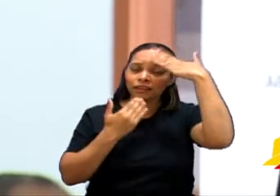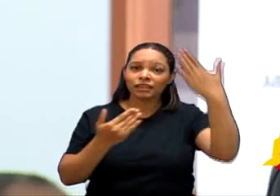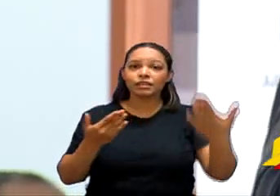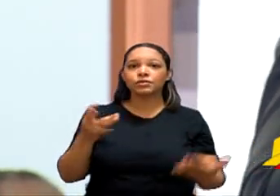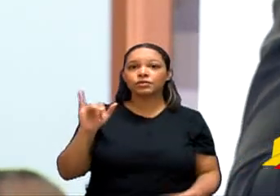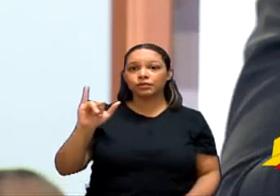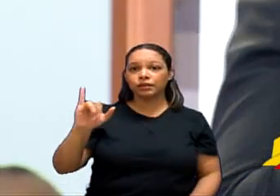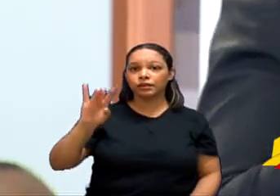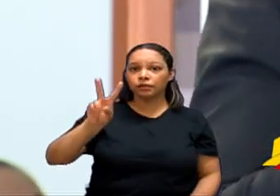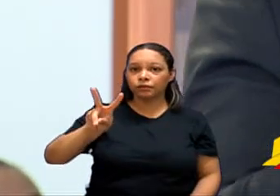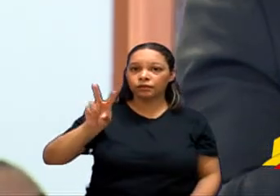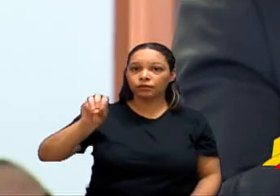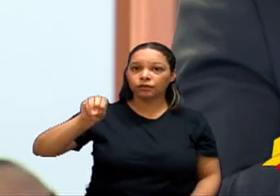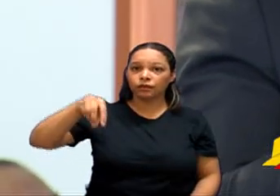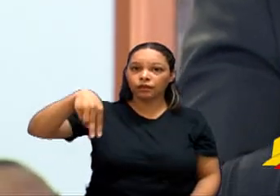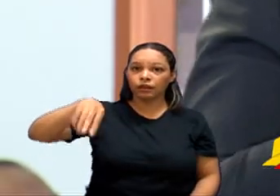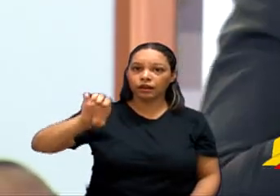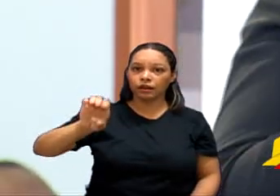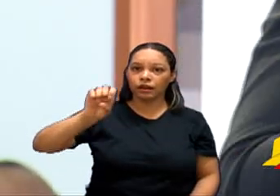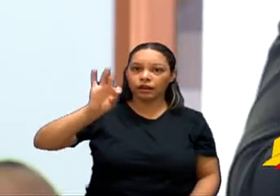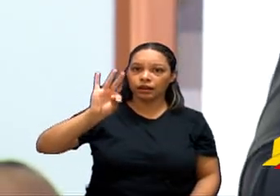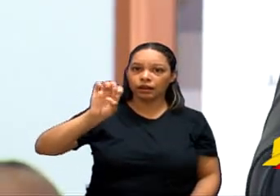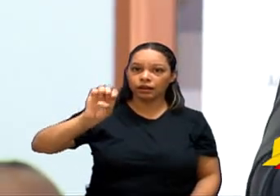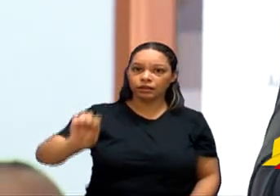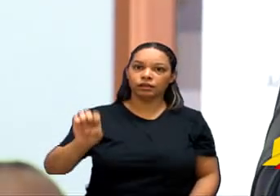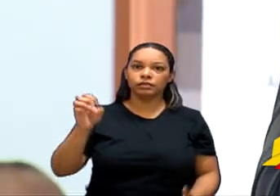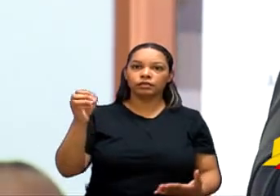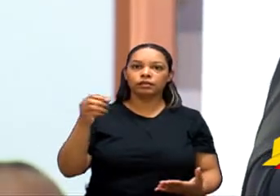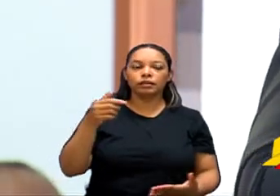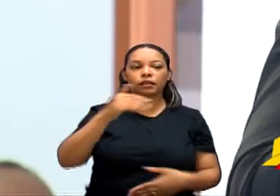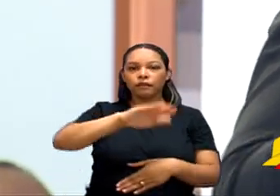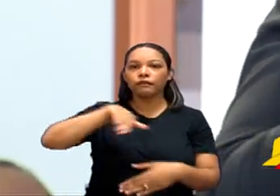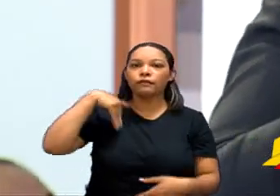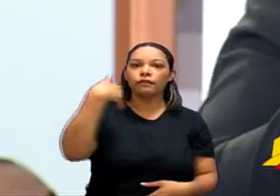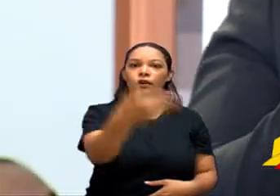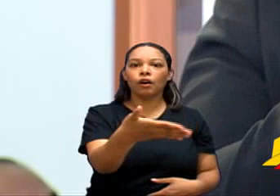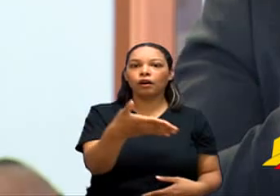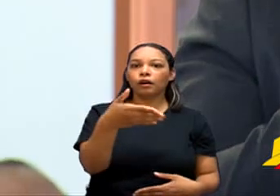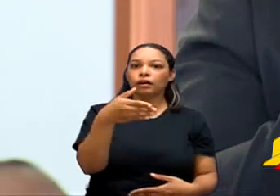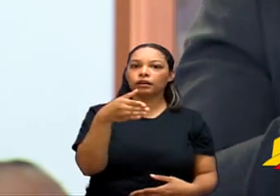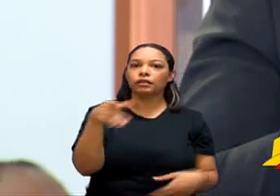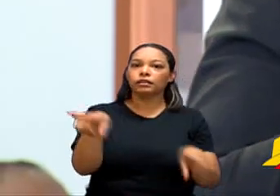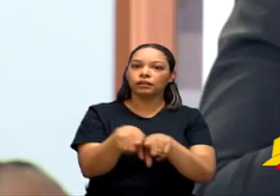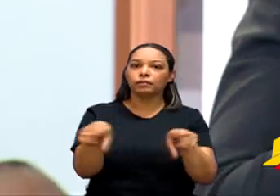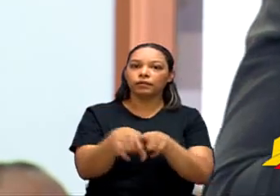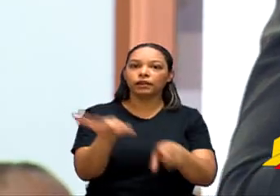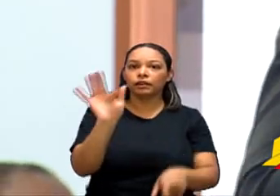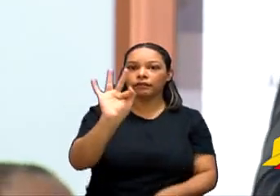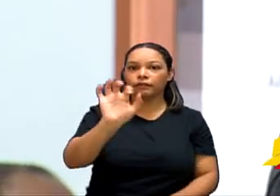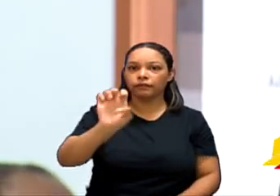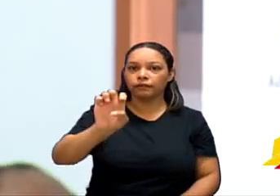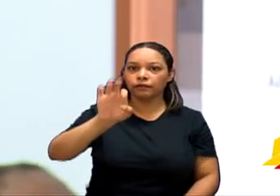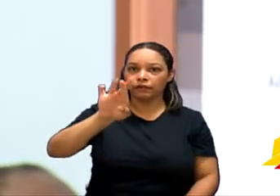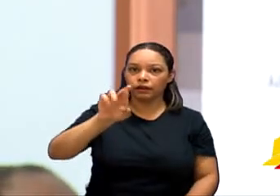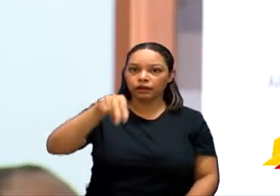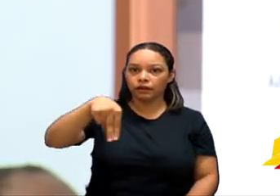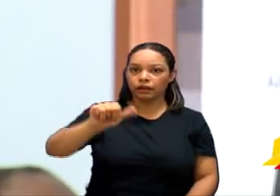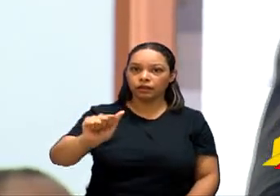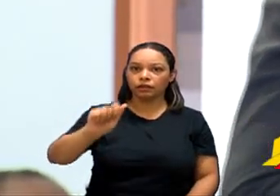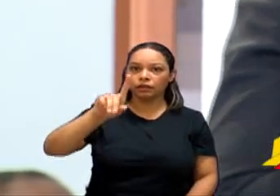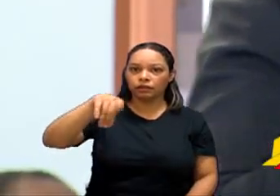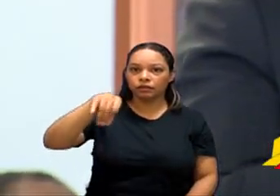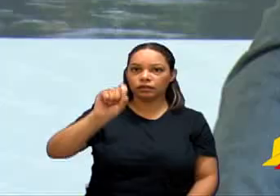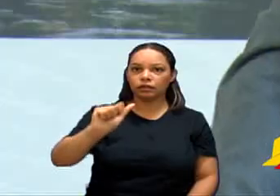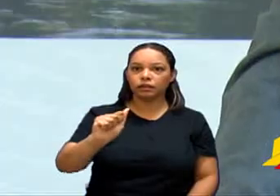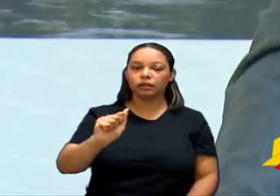fora, agradeço a Alessandra, que está dentro, que tem que segurança, aqui que tem estacionamento. A Alessandra foi